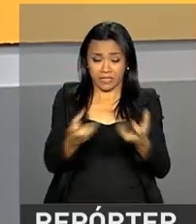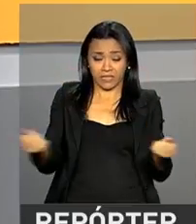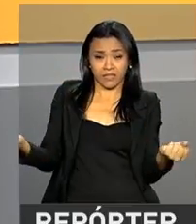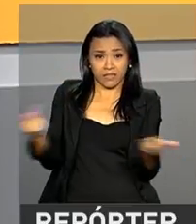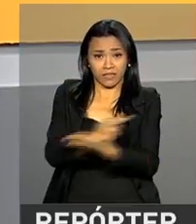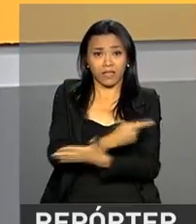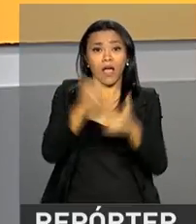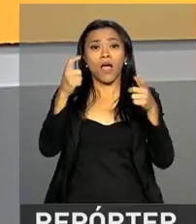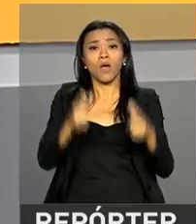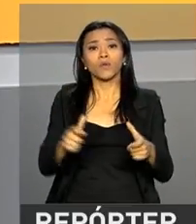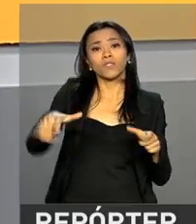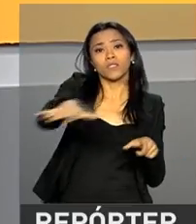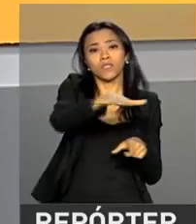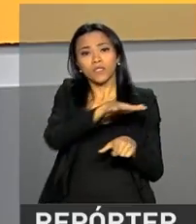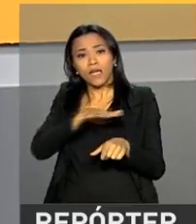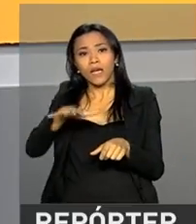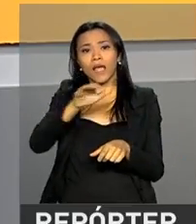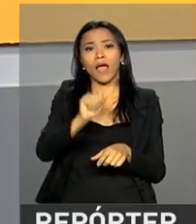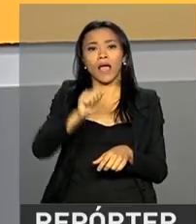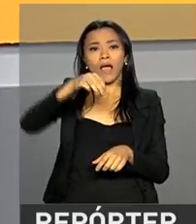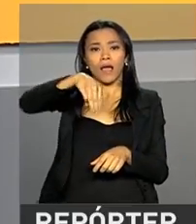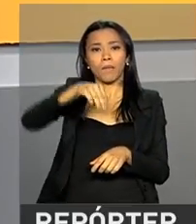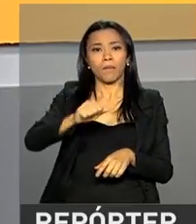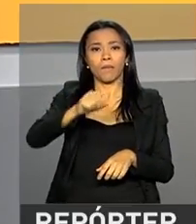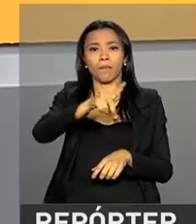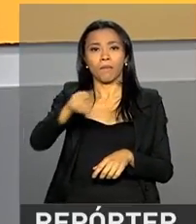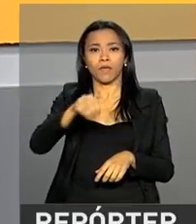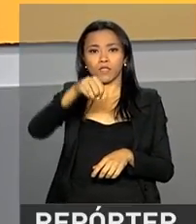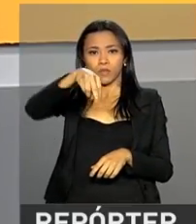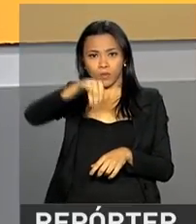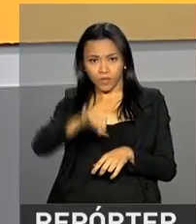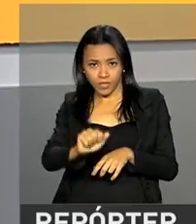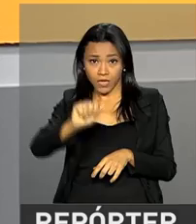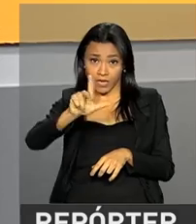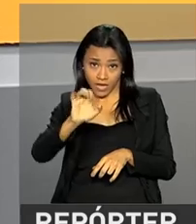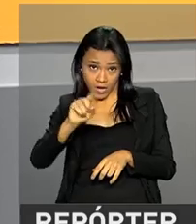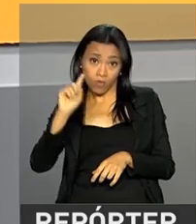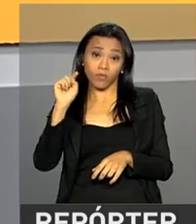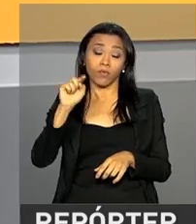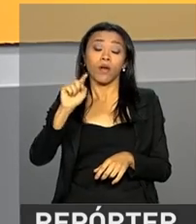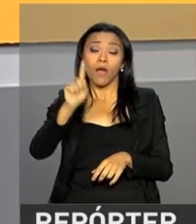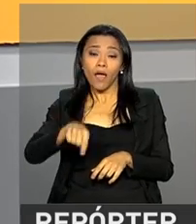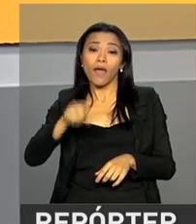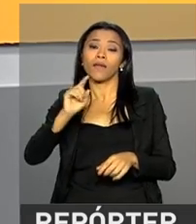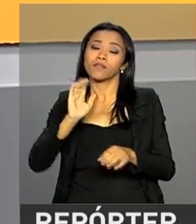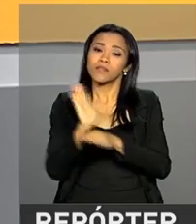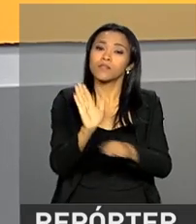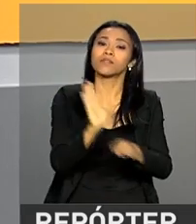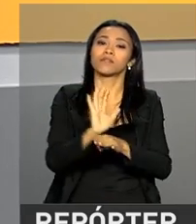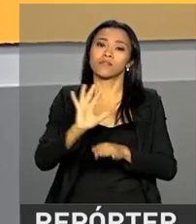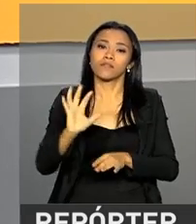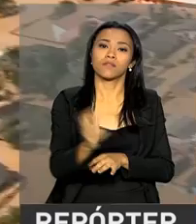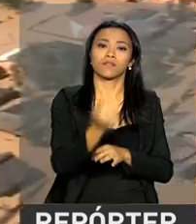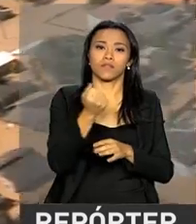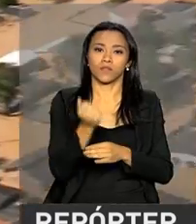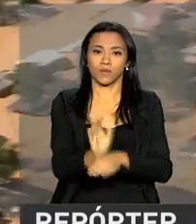da amazônia legal com o sipam e hidro a ideia é salvar vidas e preservar o ecossistema